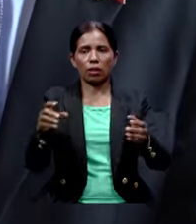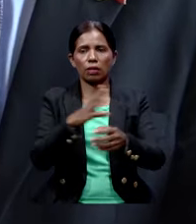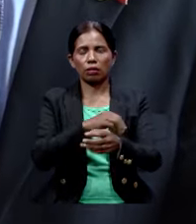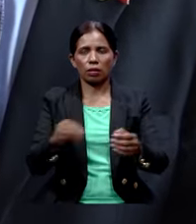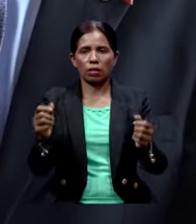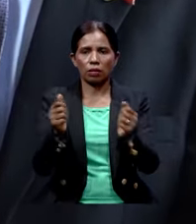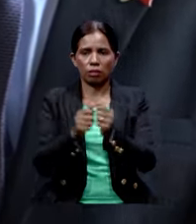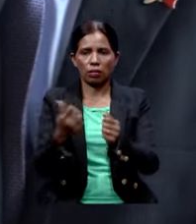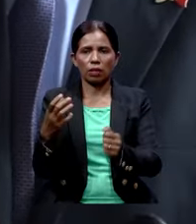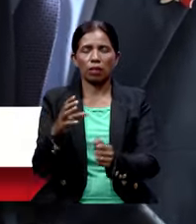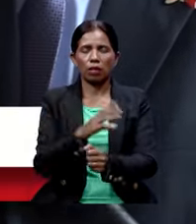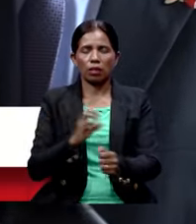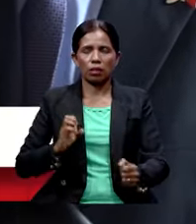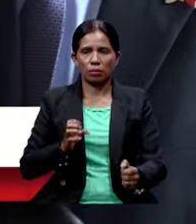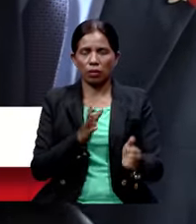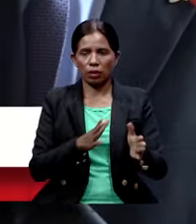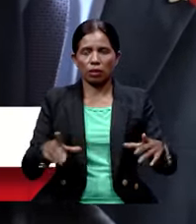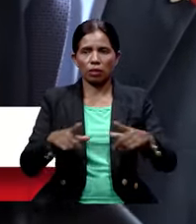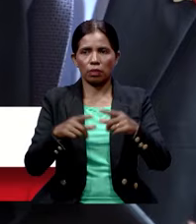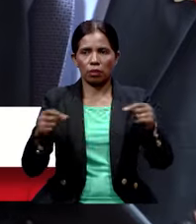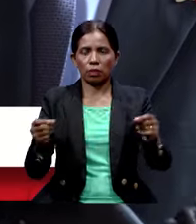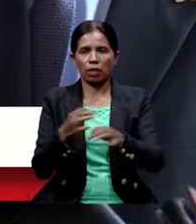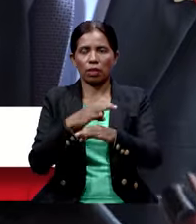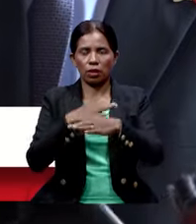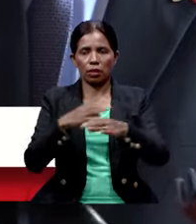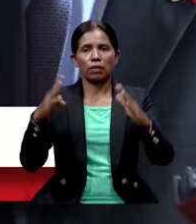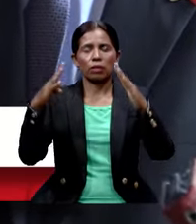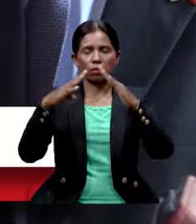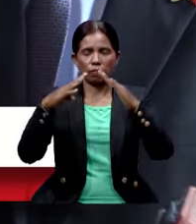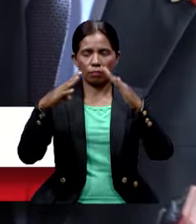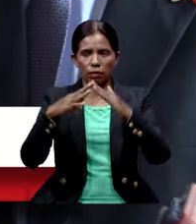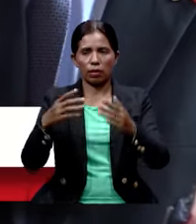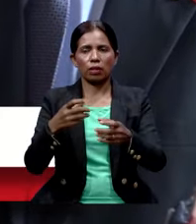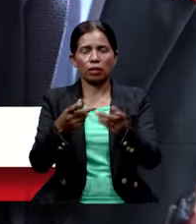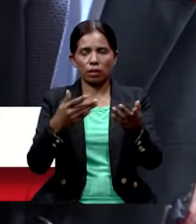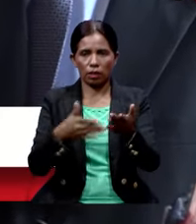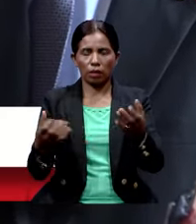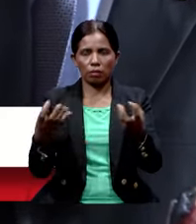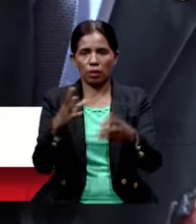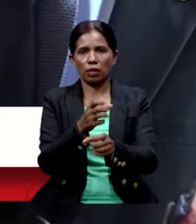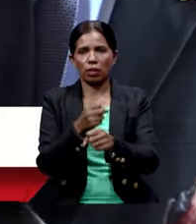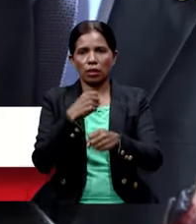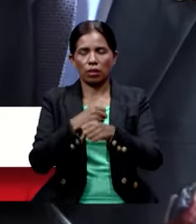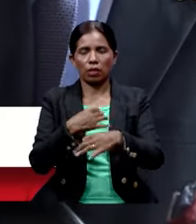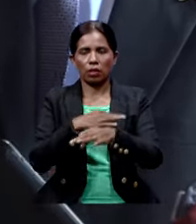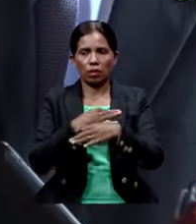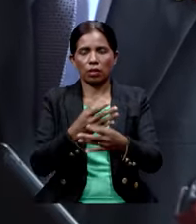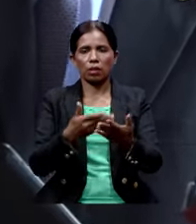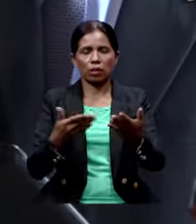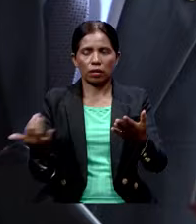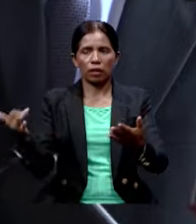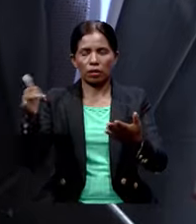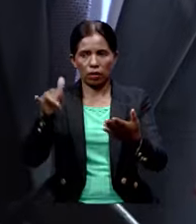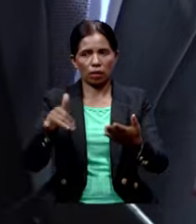apoio ba halo reabilitação ba Sala Leitura Sanana Guzmão e a item lubukida halo reabilitação ba sala sira